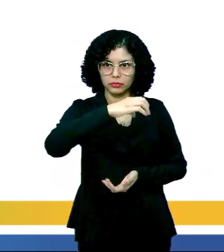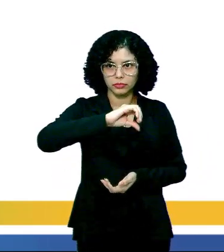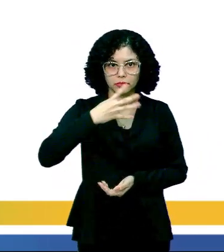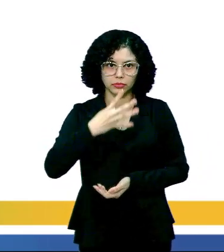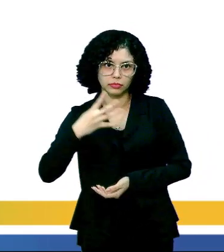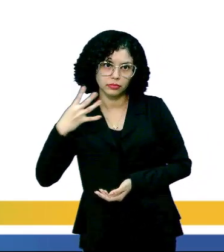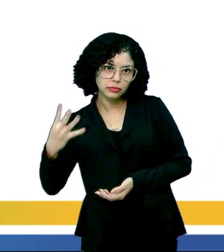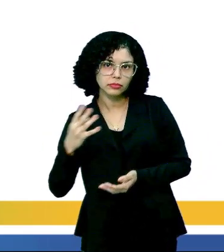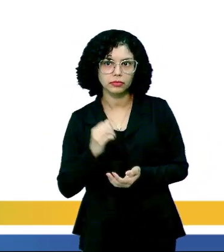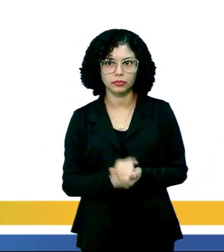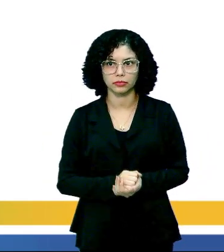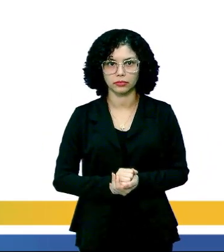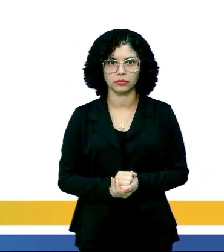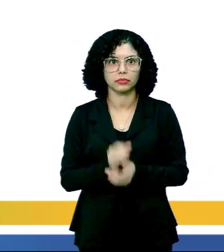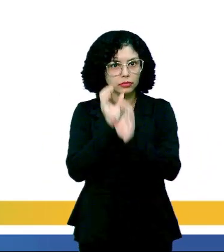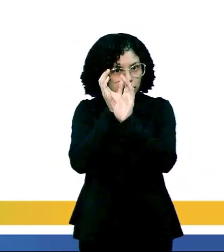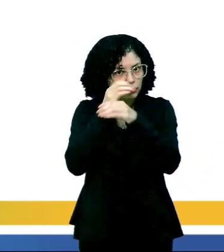Em